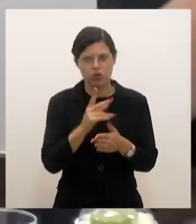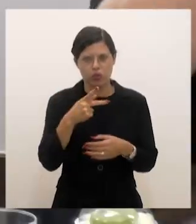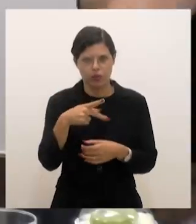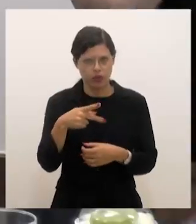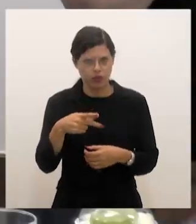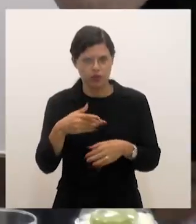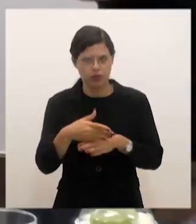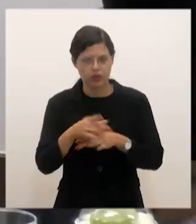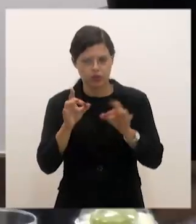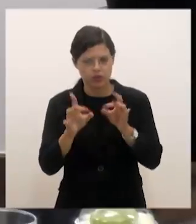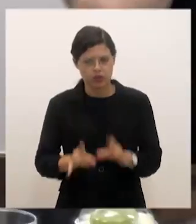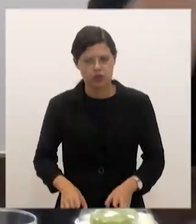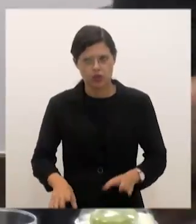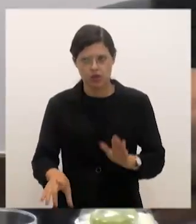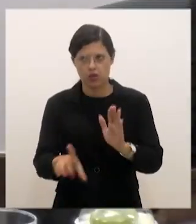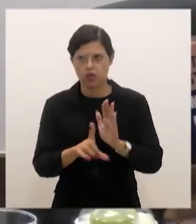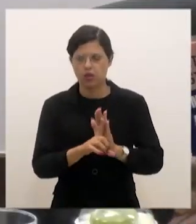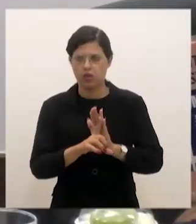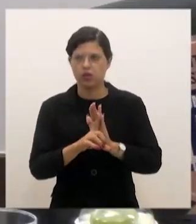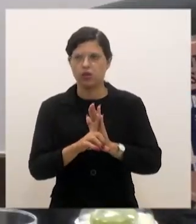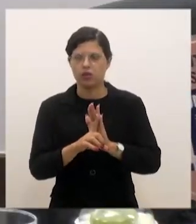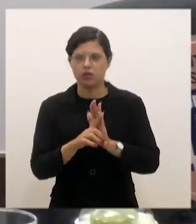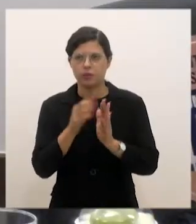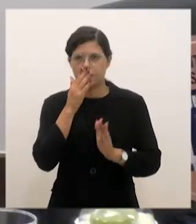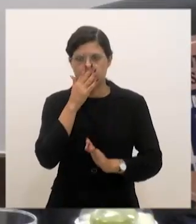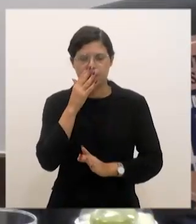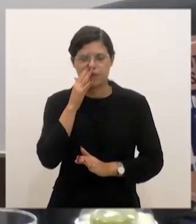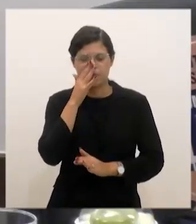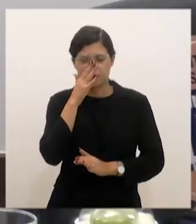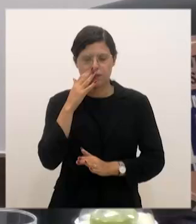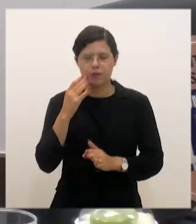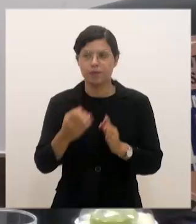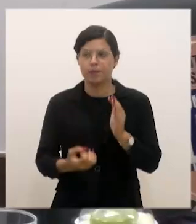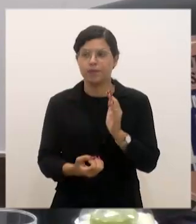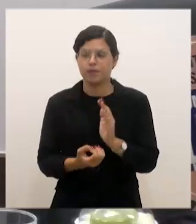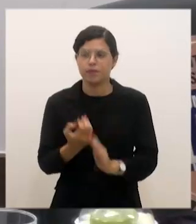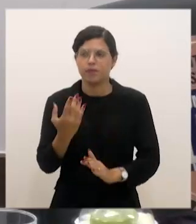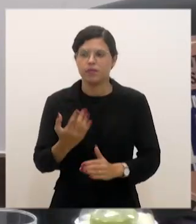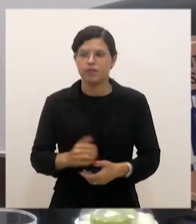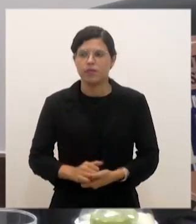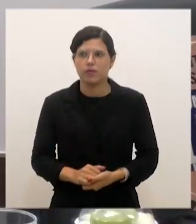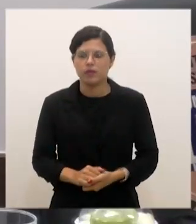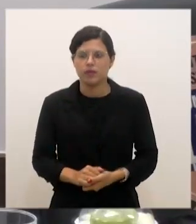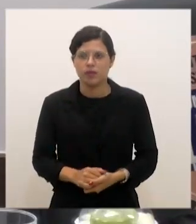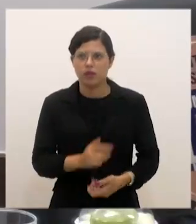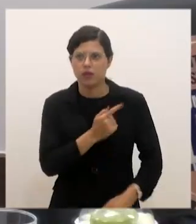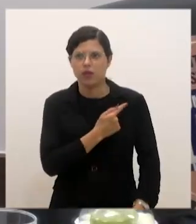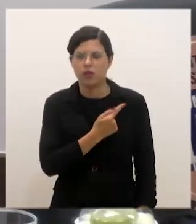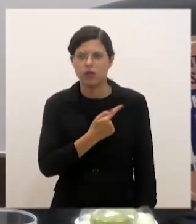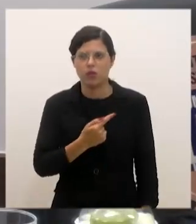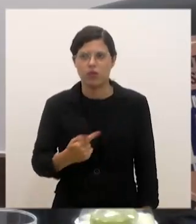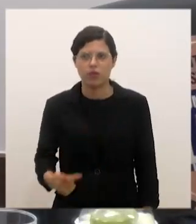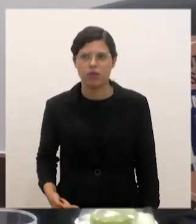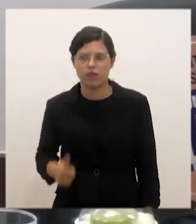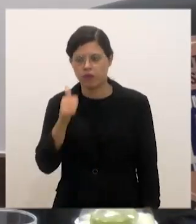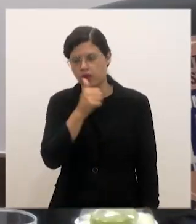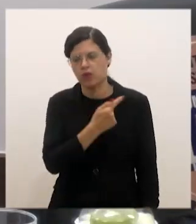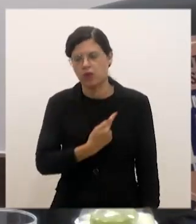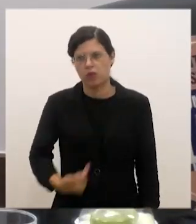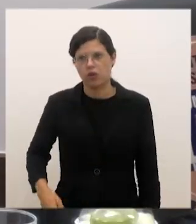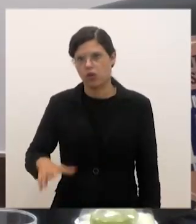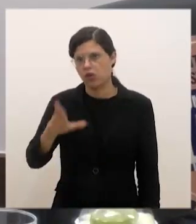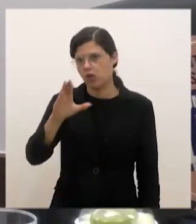foi uma lei, na legislatura seguinte, de autoria da governadora